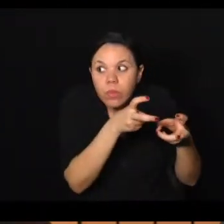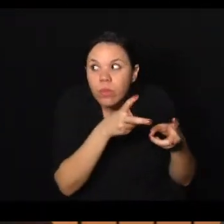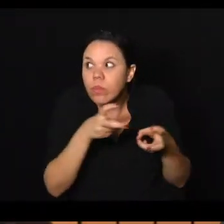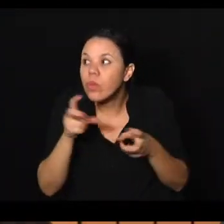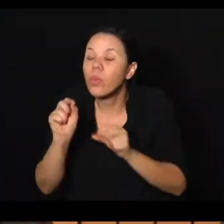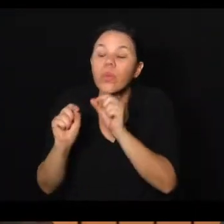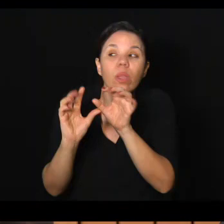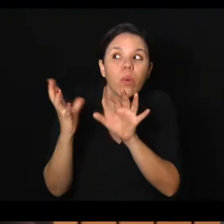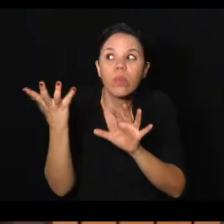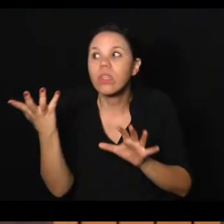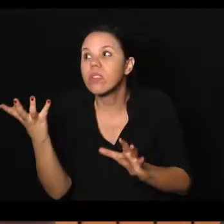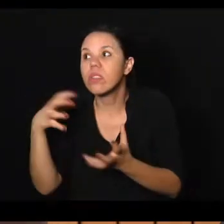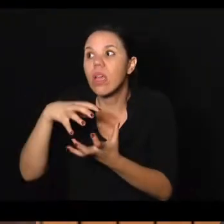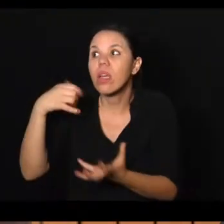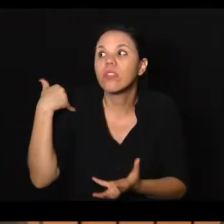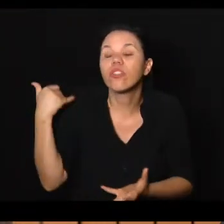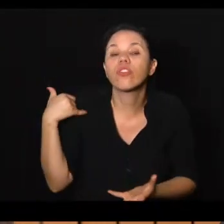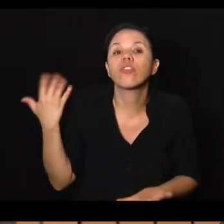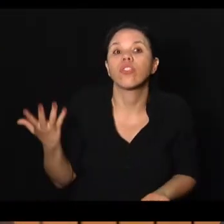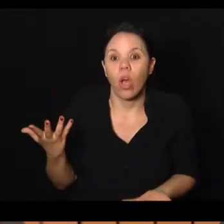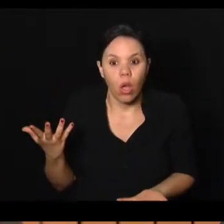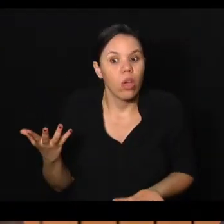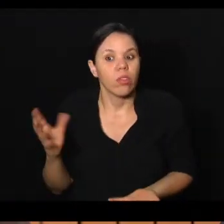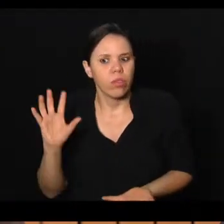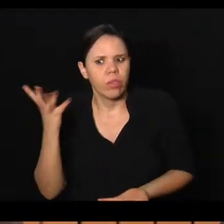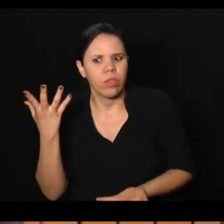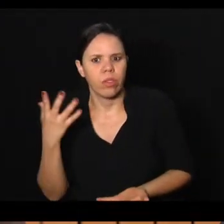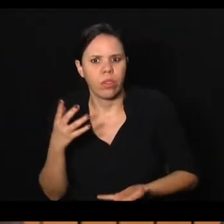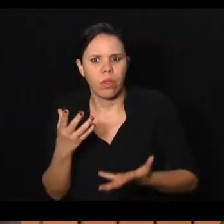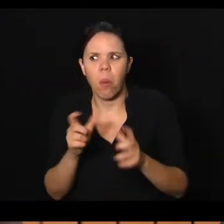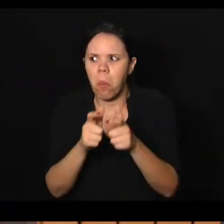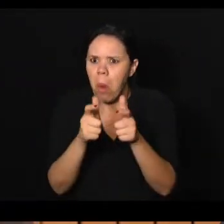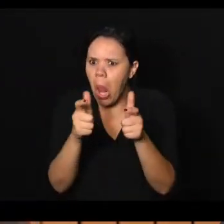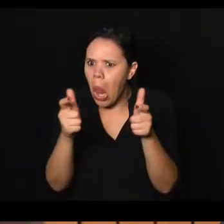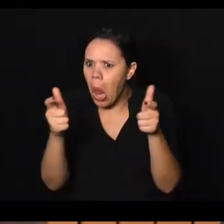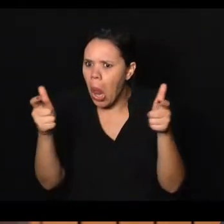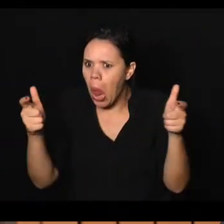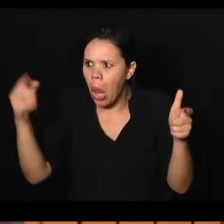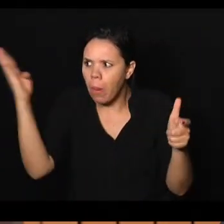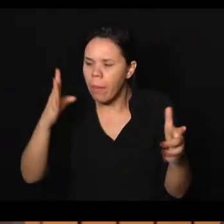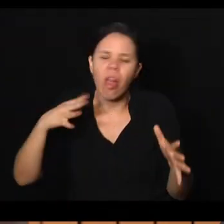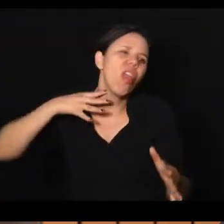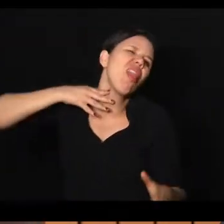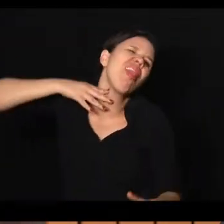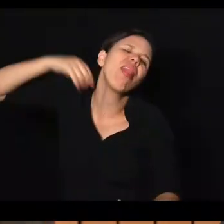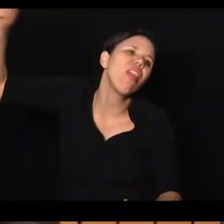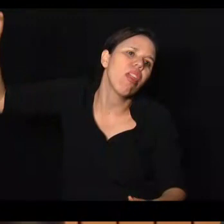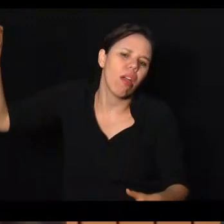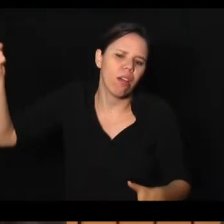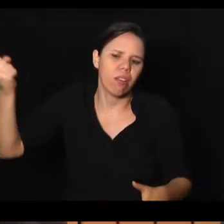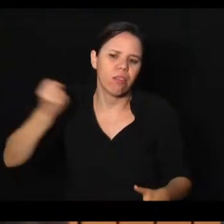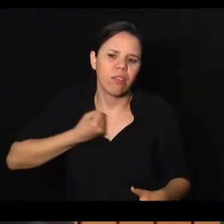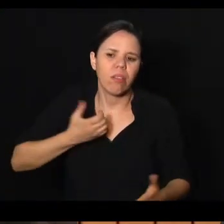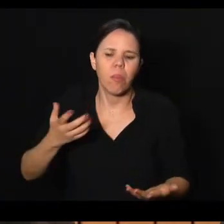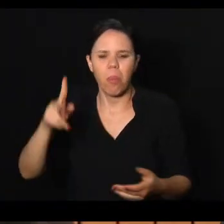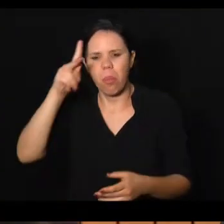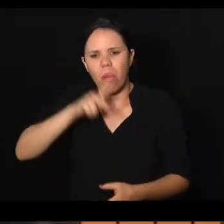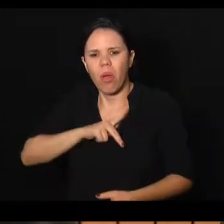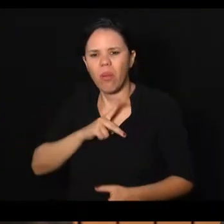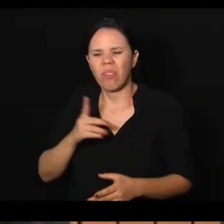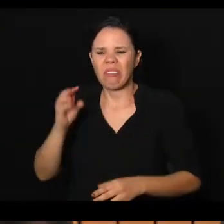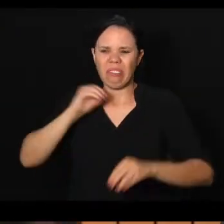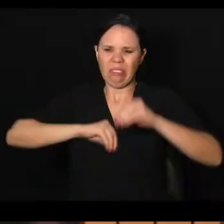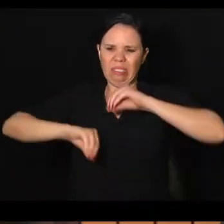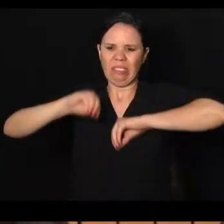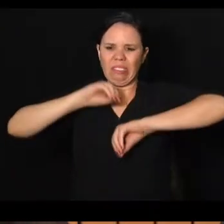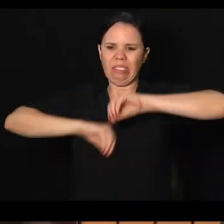nossos idosos. Nós temos um número muito grande de idosos no Brasil se suicidando. Idosos com